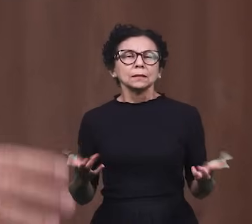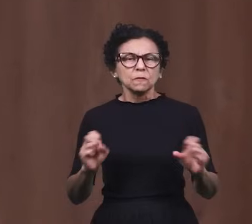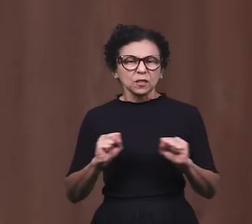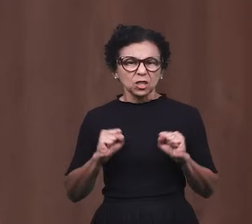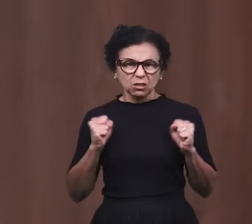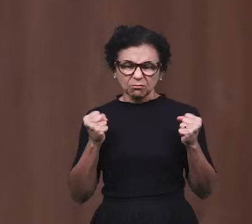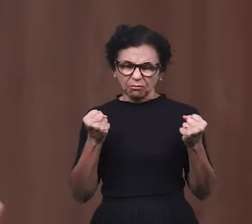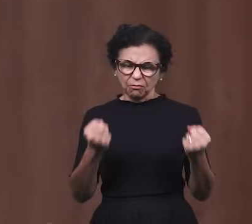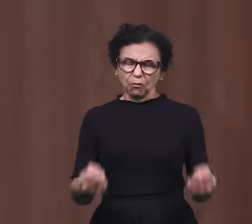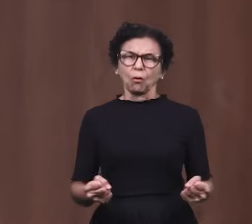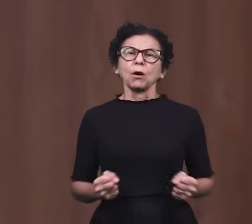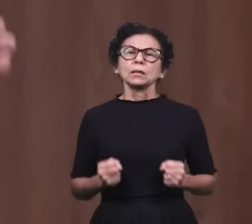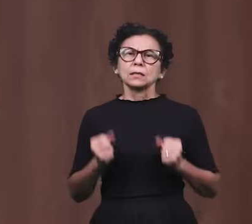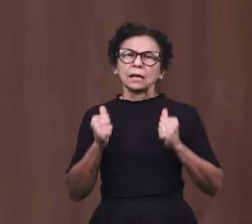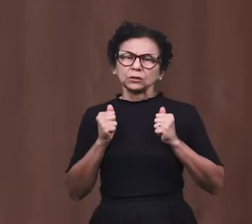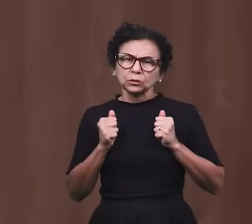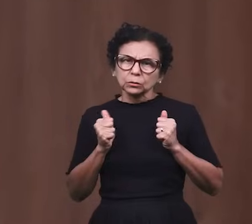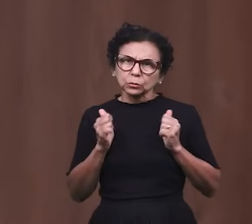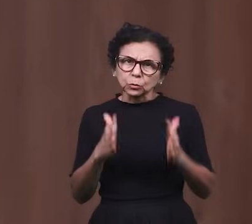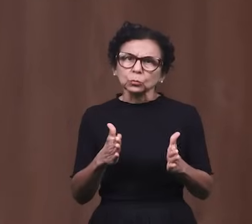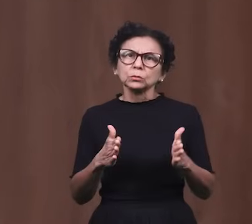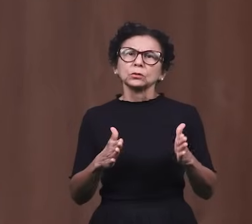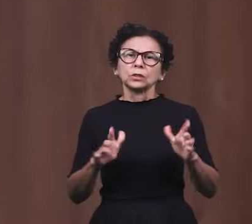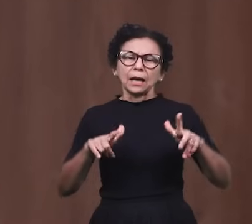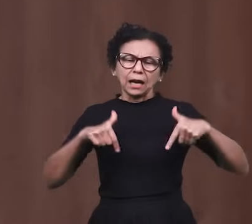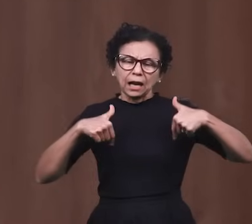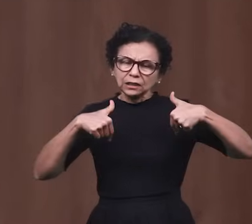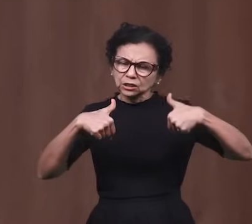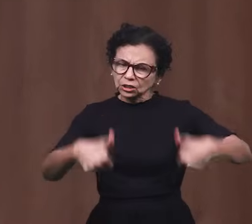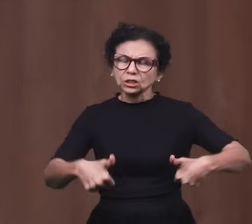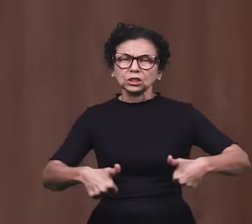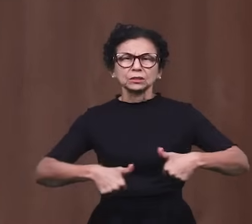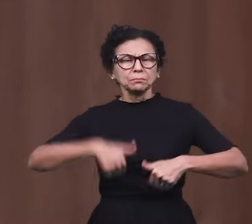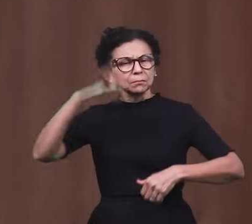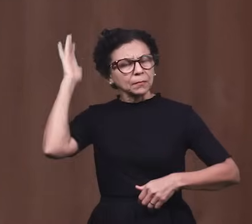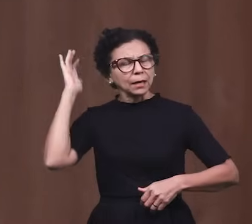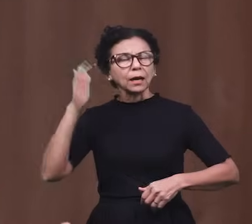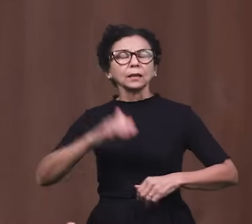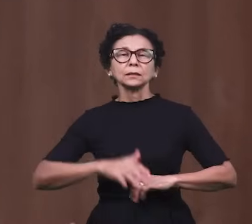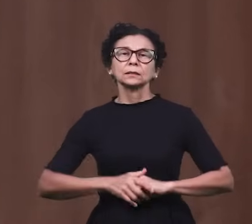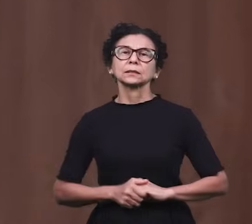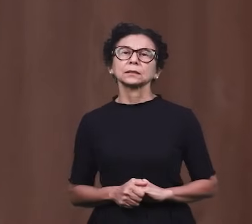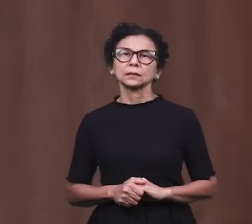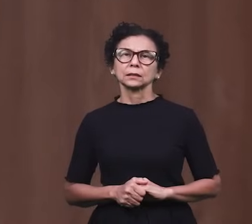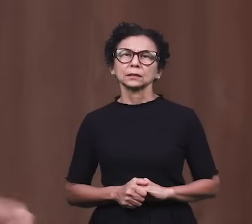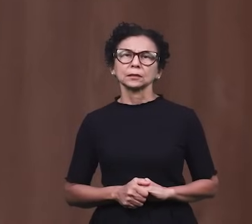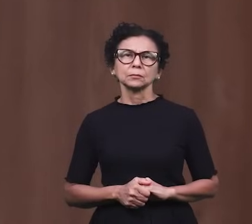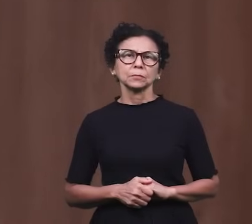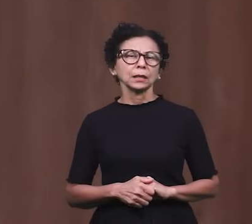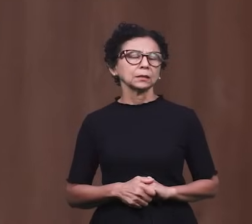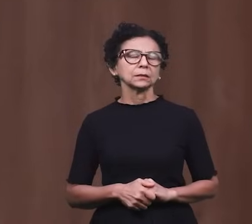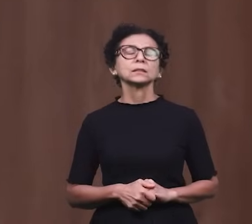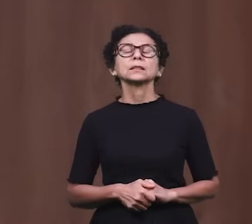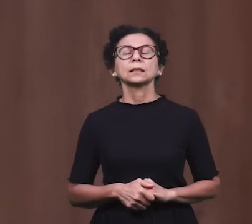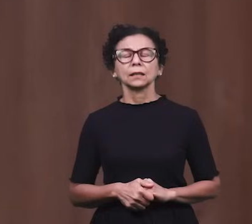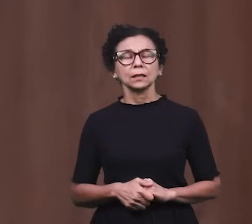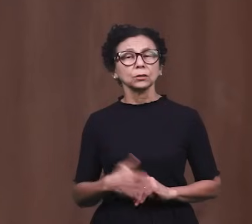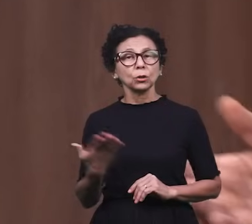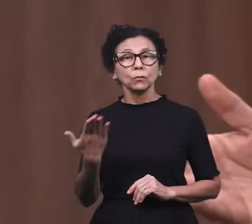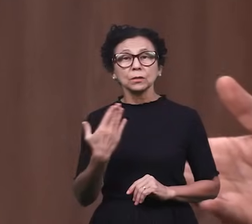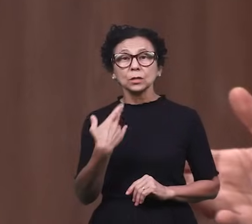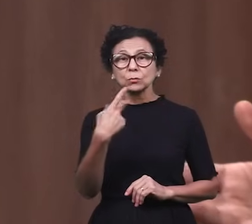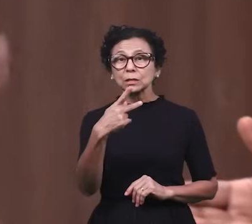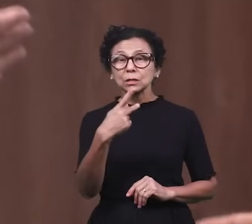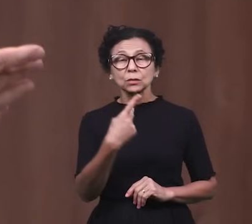pastor pode até falar um pouquinho sobre isso. Entregar mais do que é pedido. Né? Fazer mais daquilo que lhe é passado, que lhe é pedido. Isso